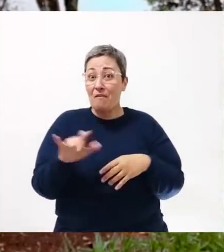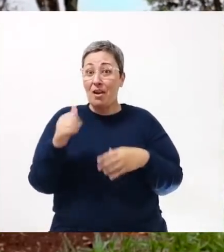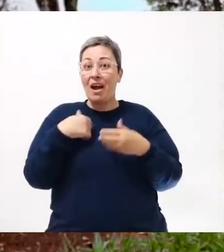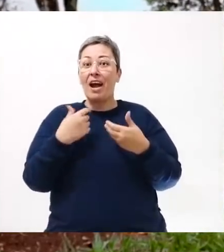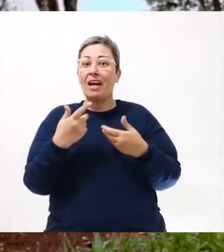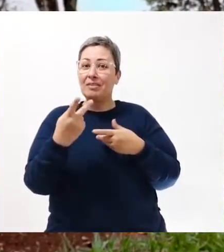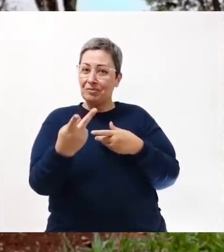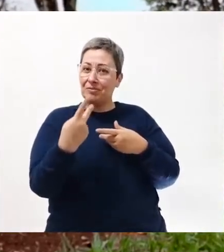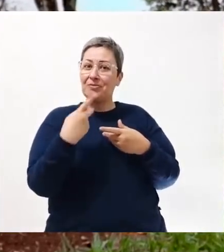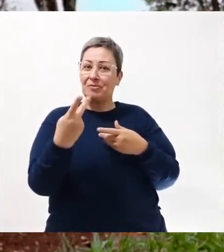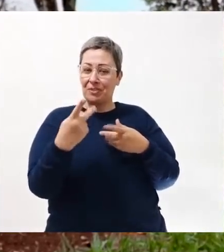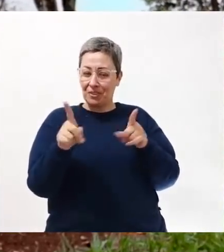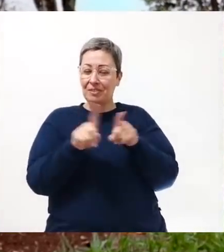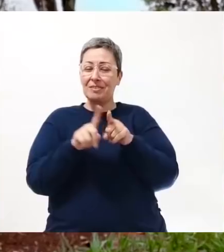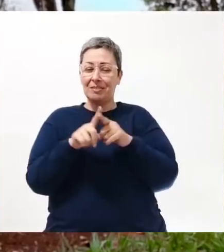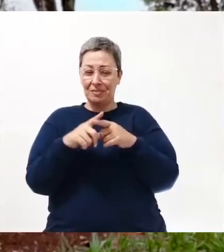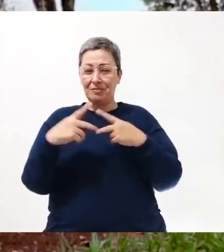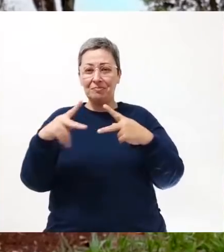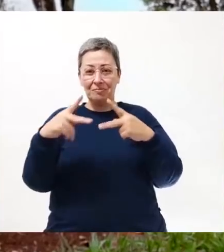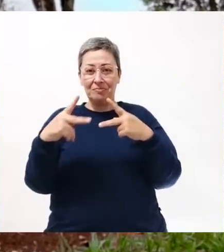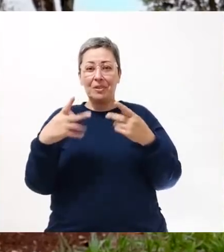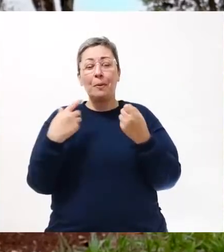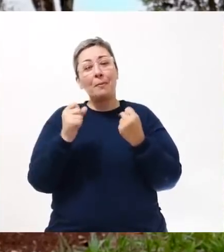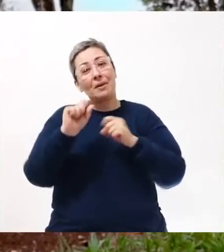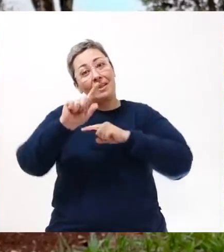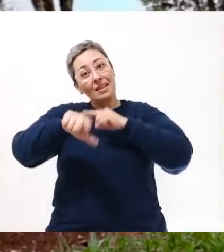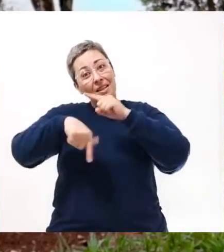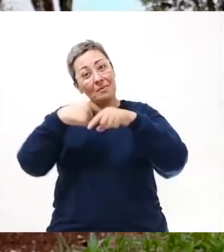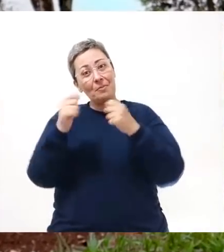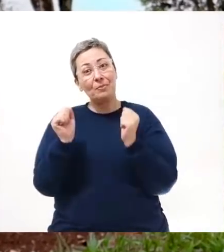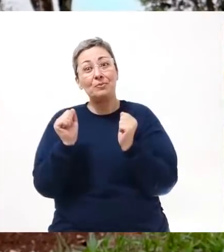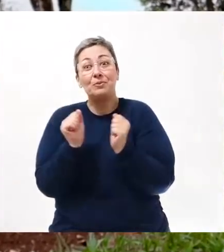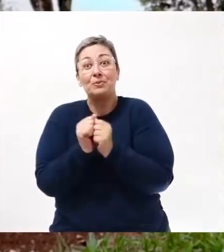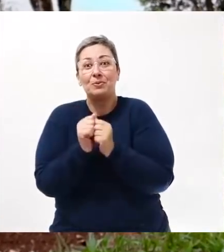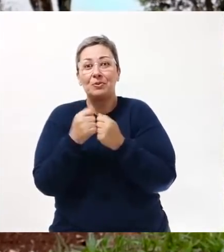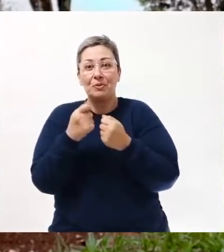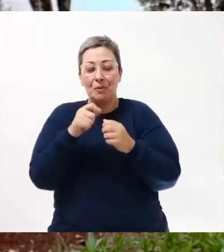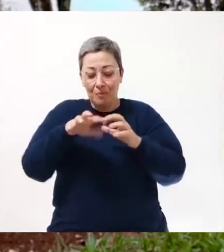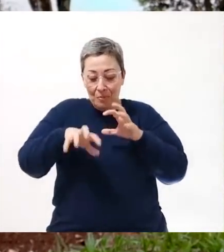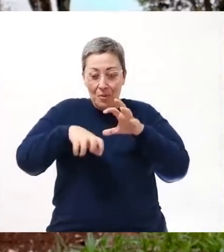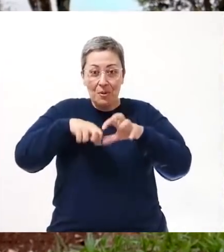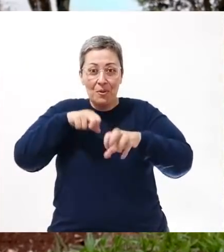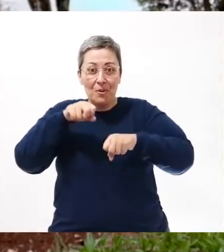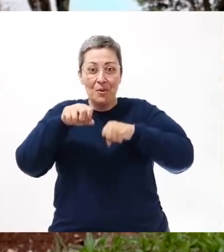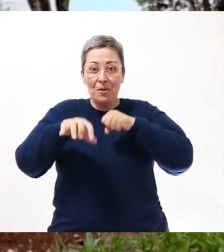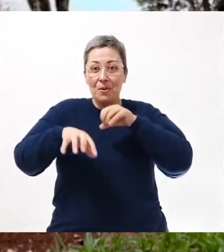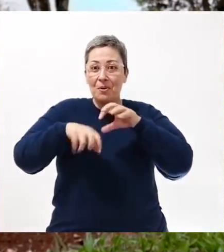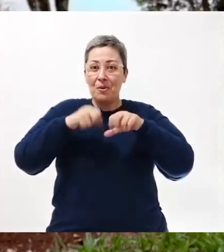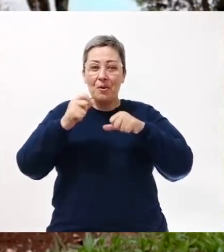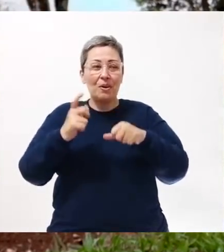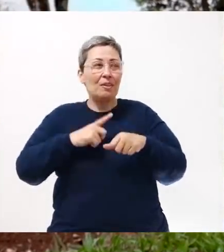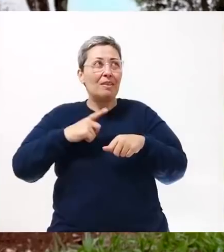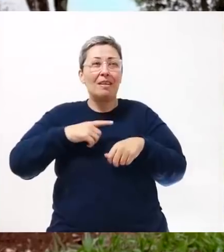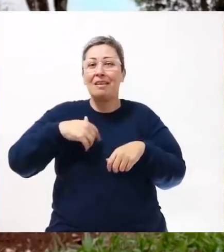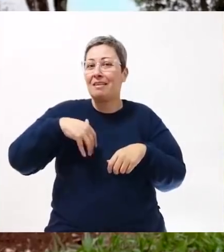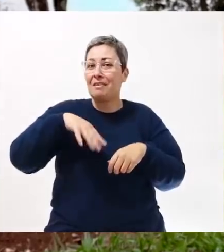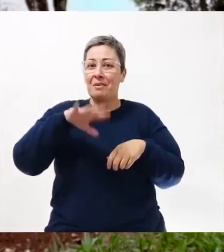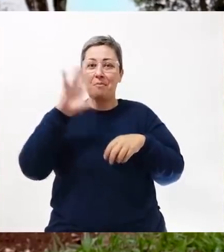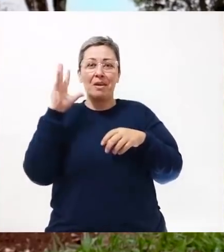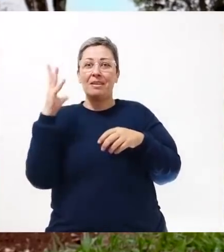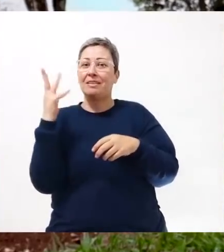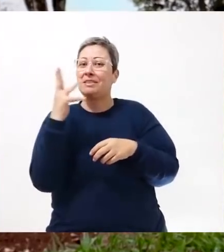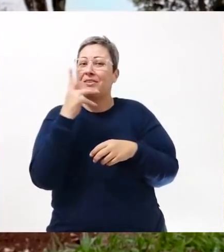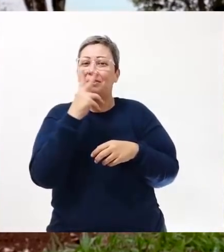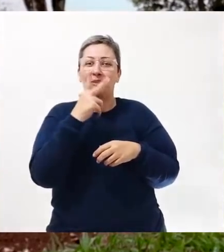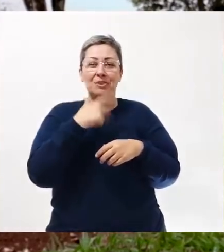que a partir de hoje passa a ser sua também, para depois juntos colhermos o que existe